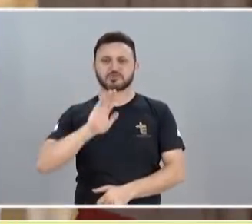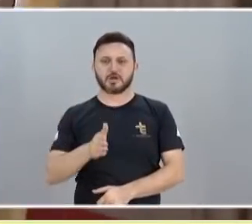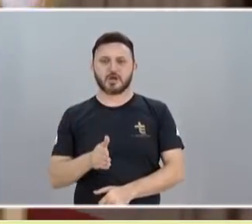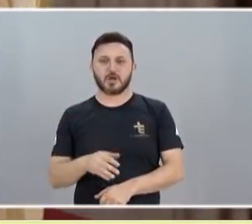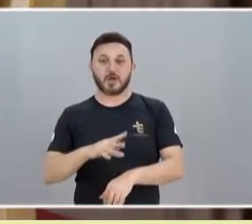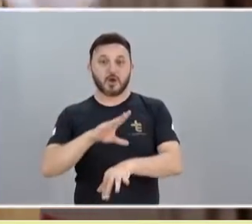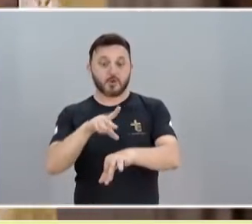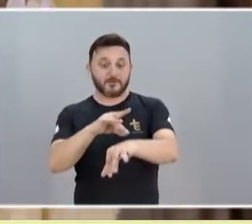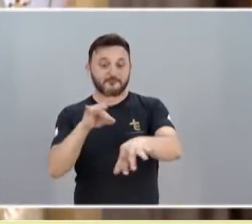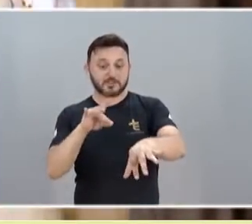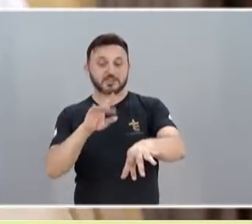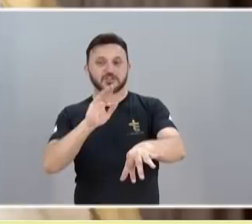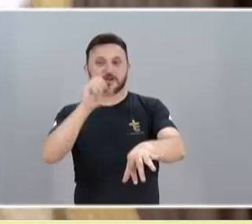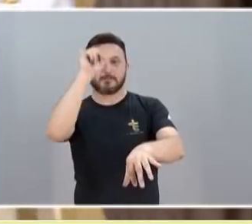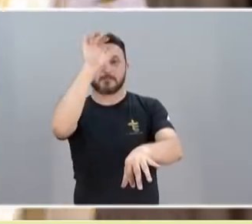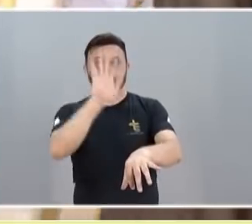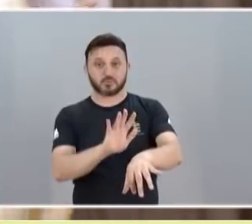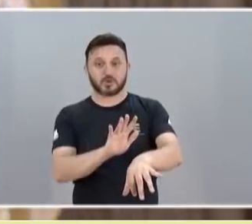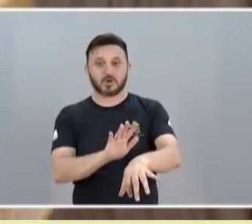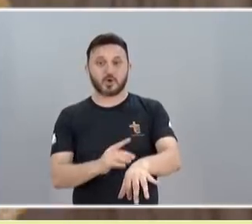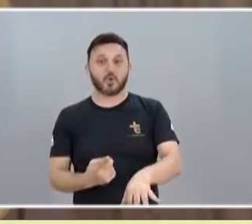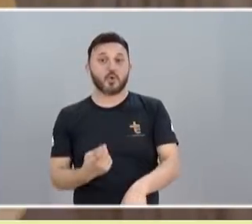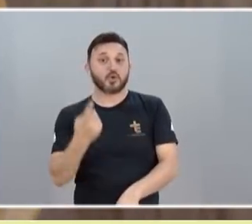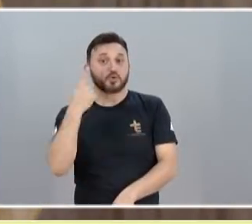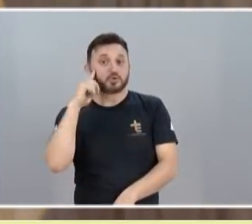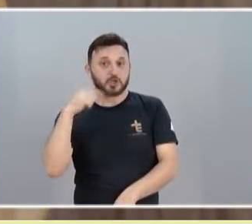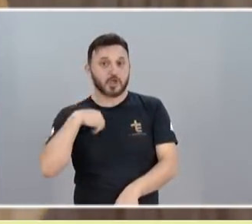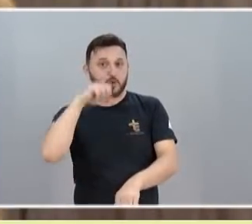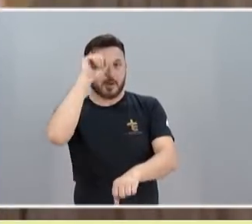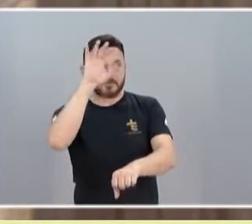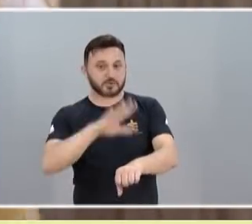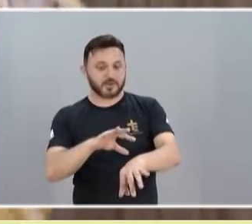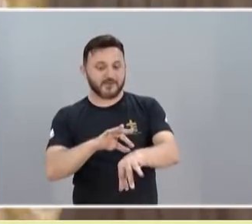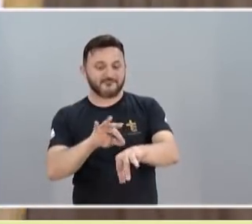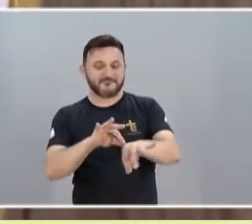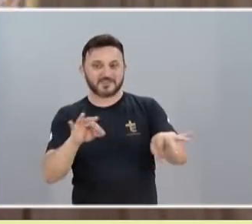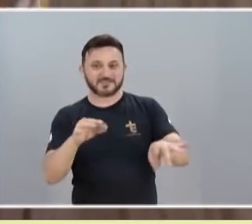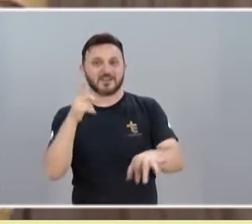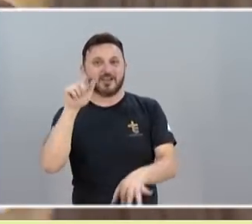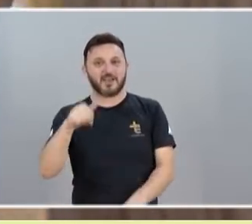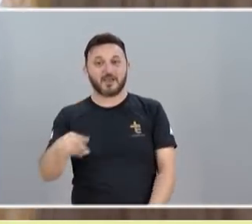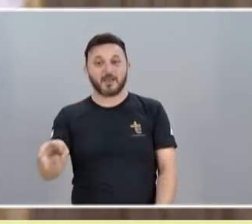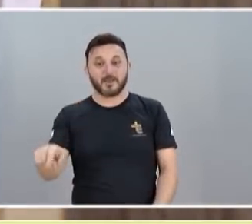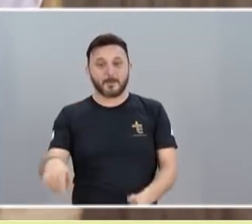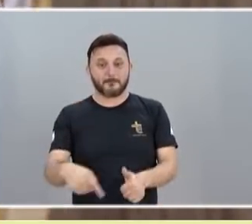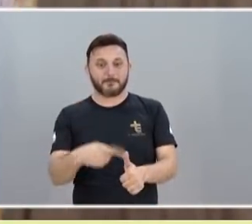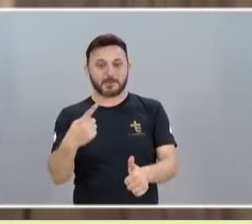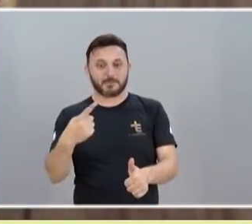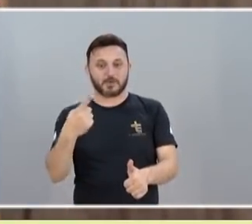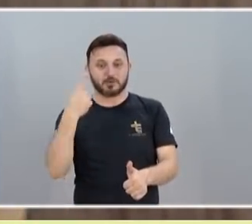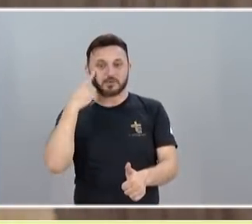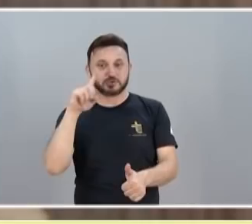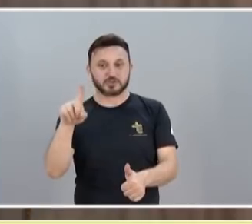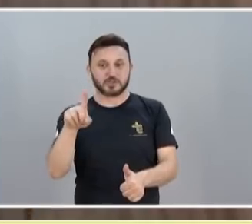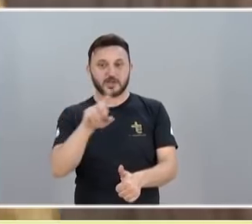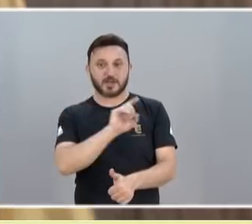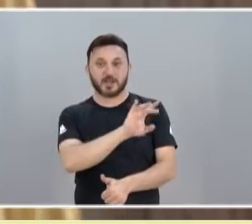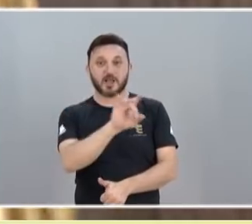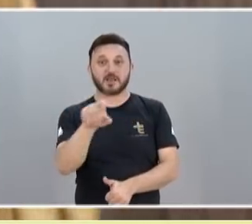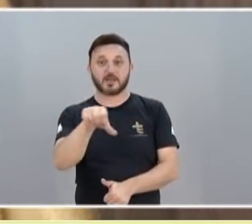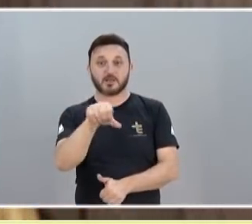uma fitinha e foi abençoada. O único dia que eu abençoo as fitinhas é no primeiro dia de cada